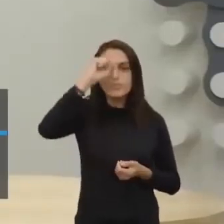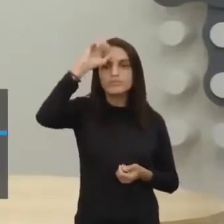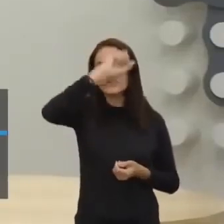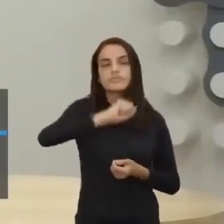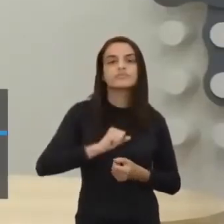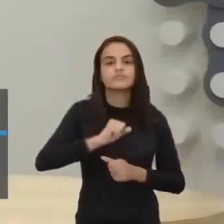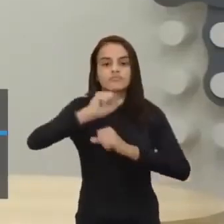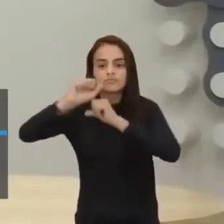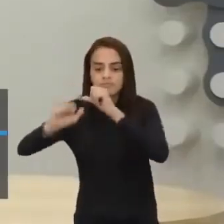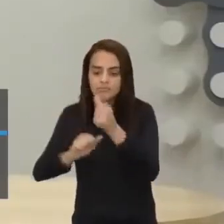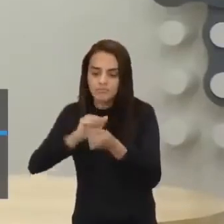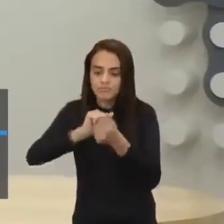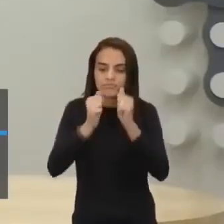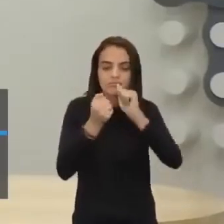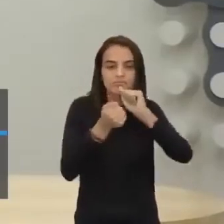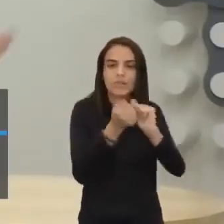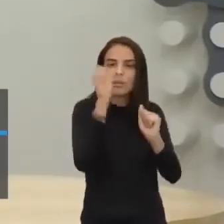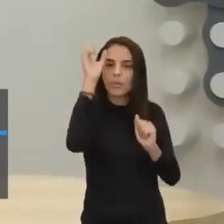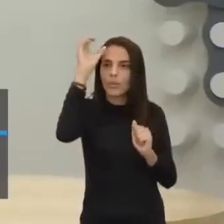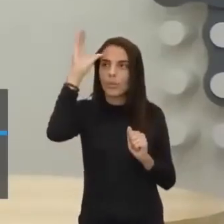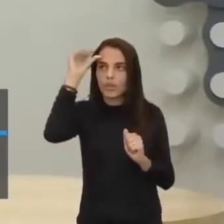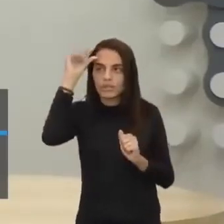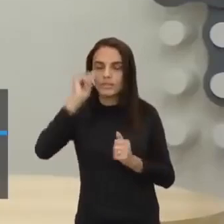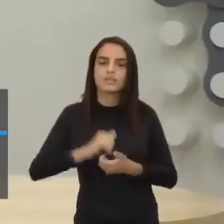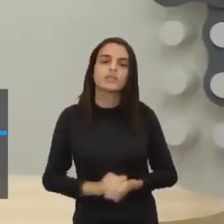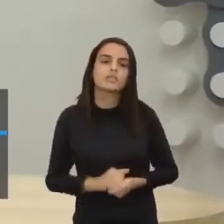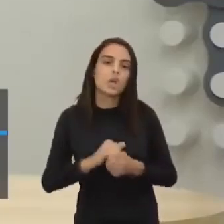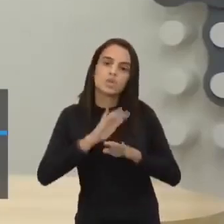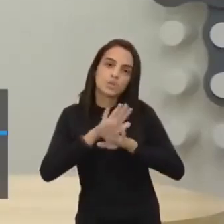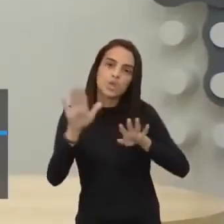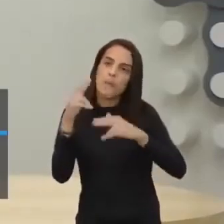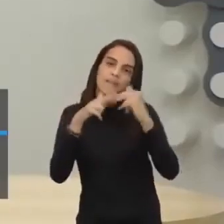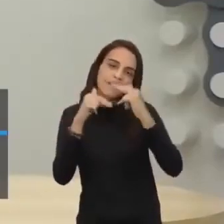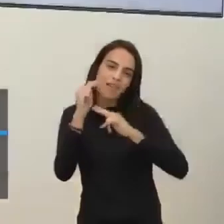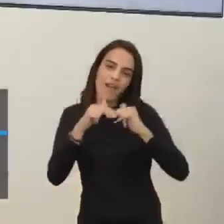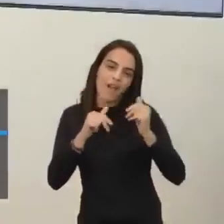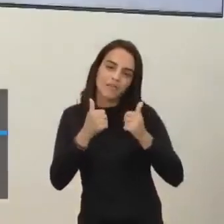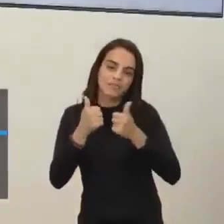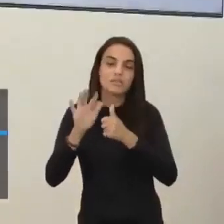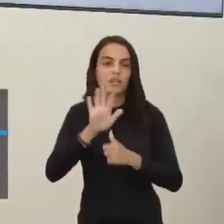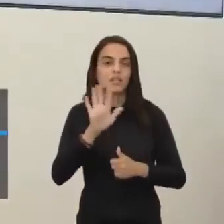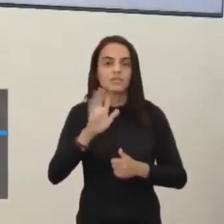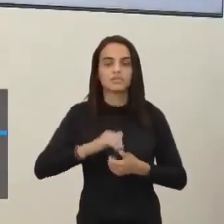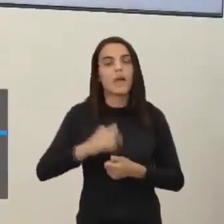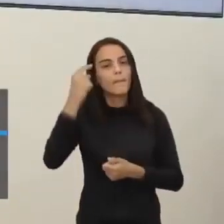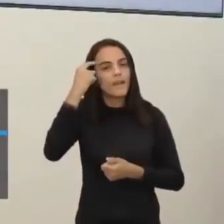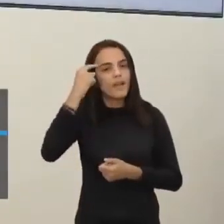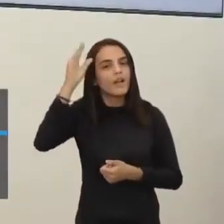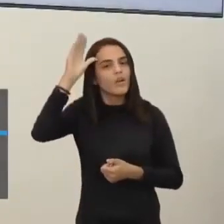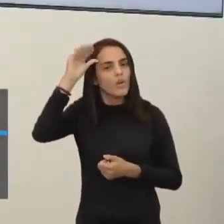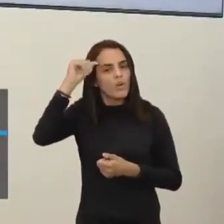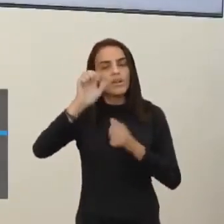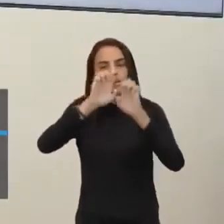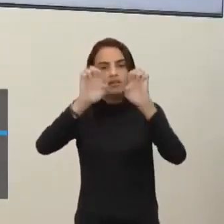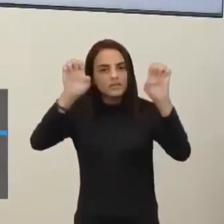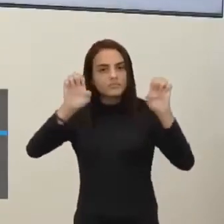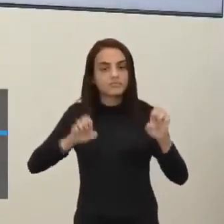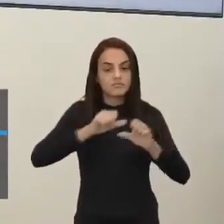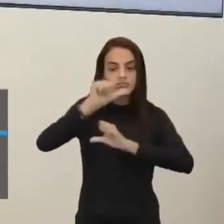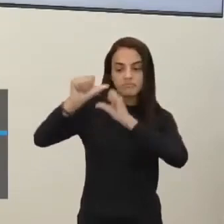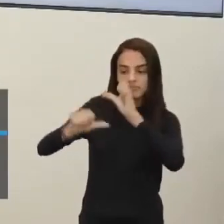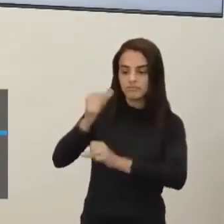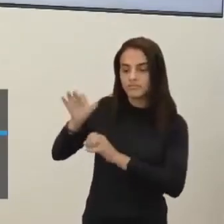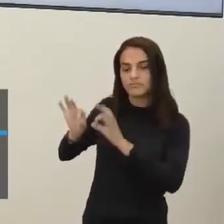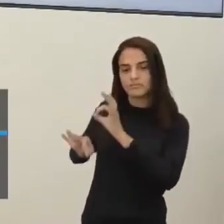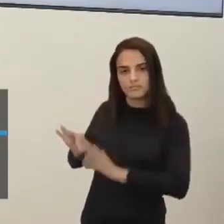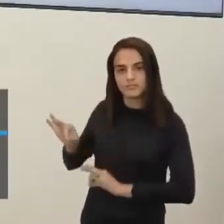na troca através de conhecimentos e não só pelos bens materiais. Isso, perfeito. É a gente realmente estruturar e transformar num projeto.